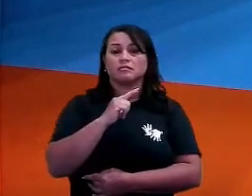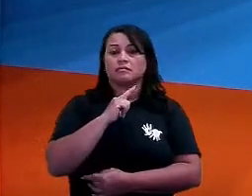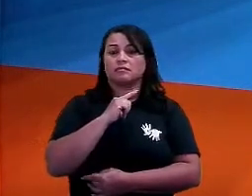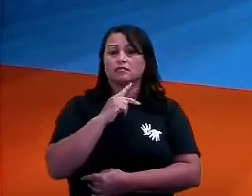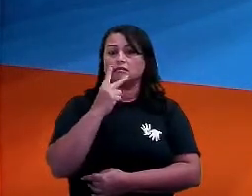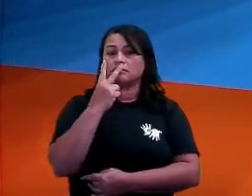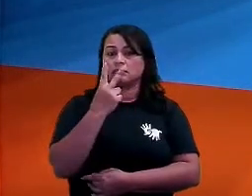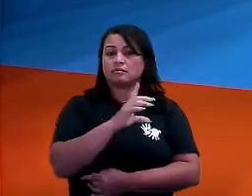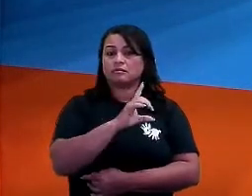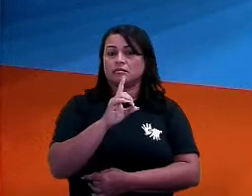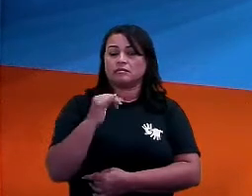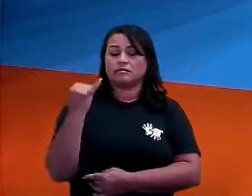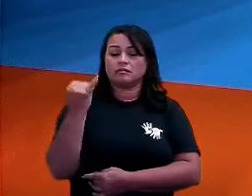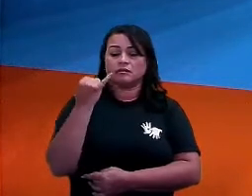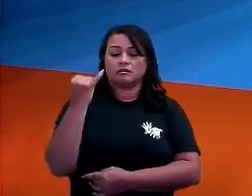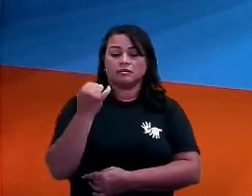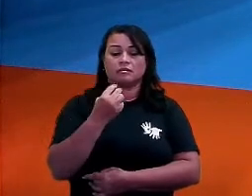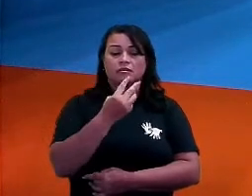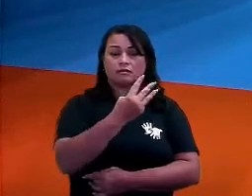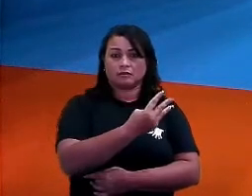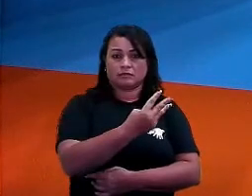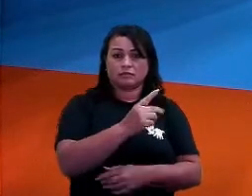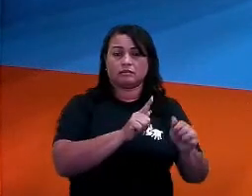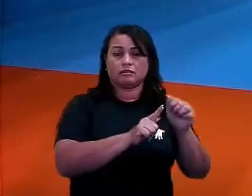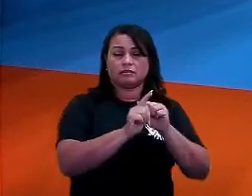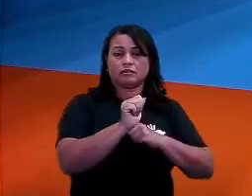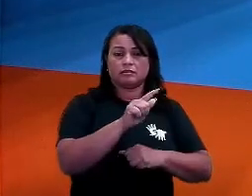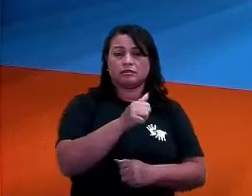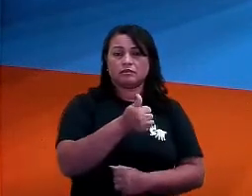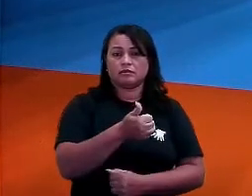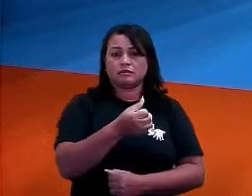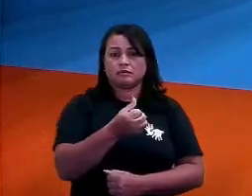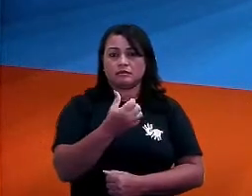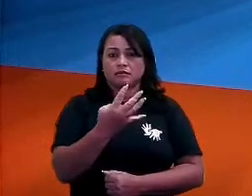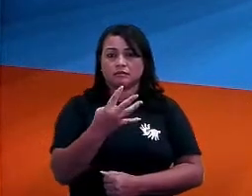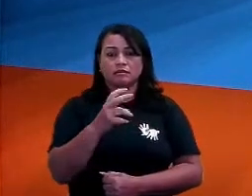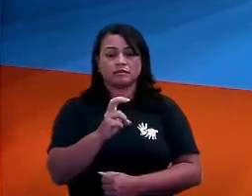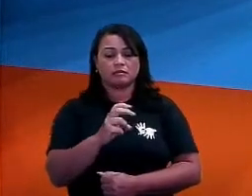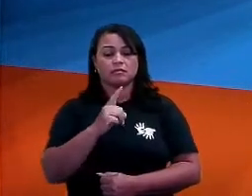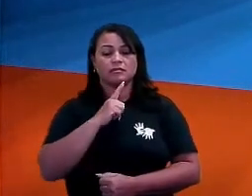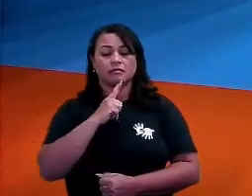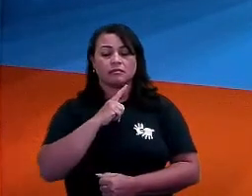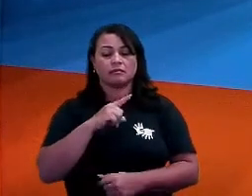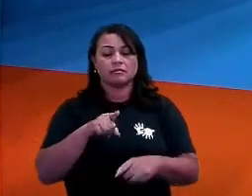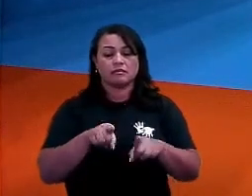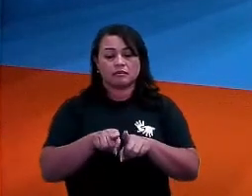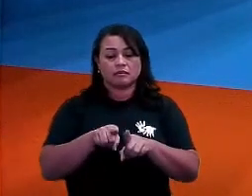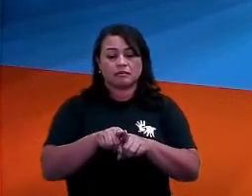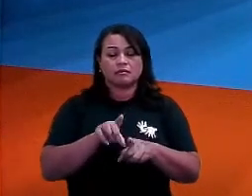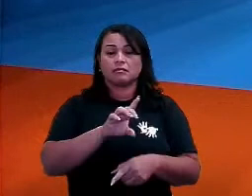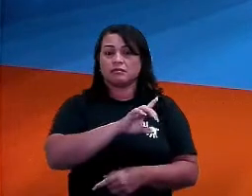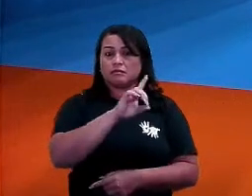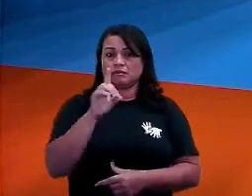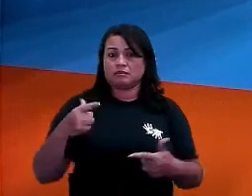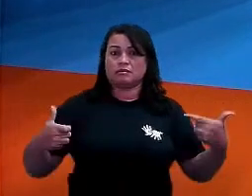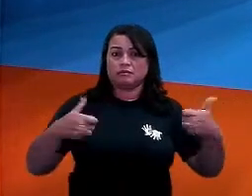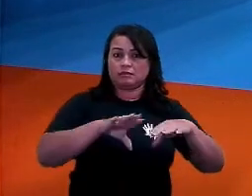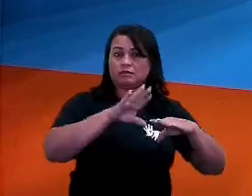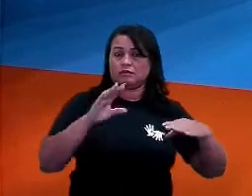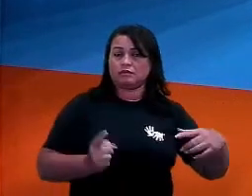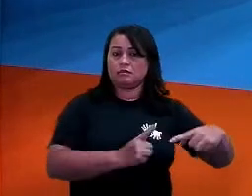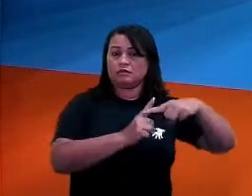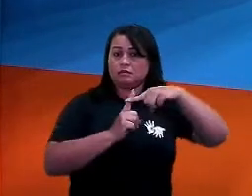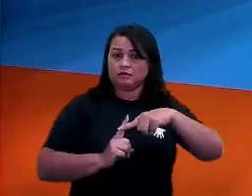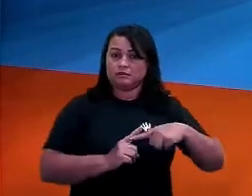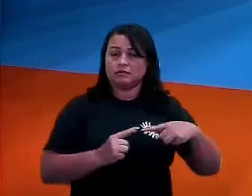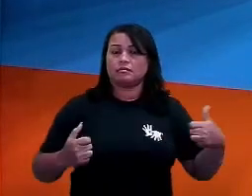importantes. 3 de agosto de 1645, que é a data da Batalha do Monte das